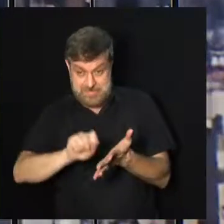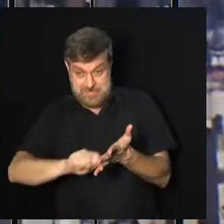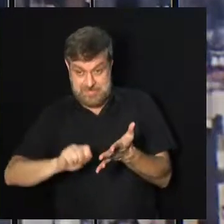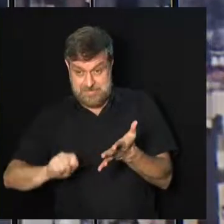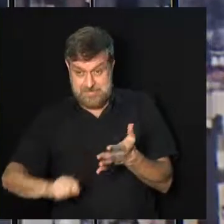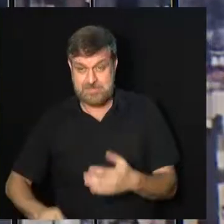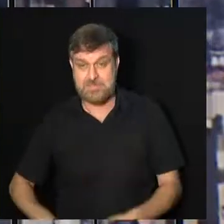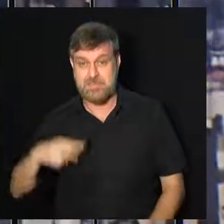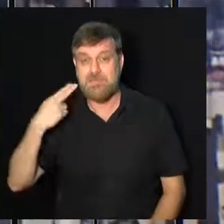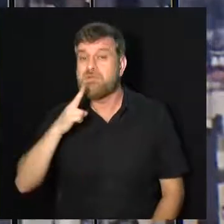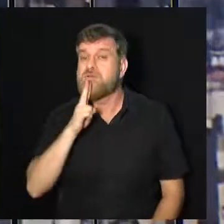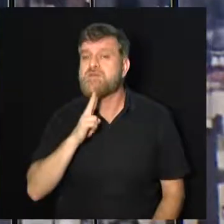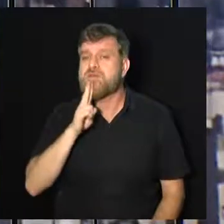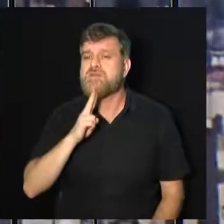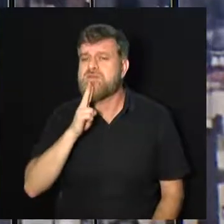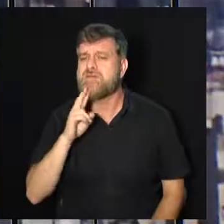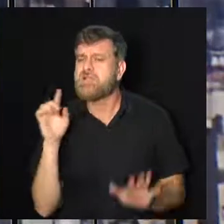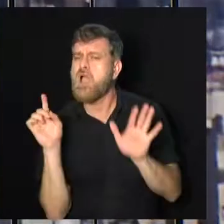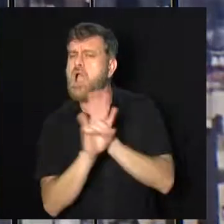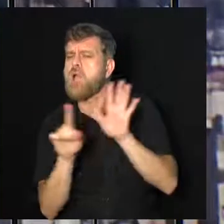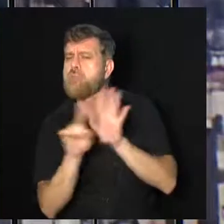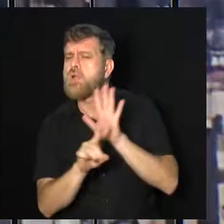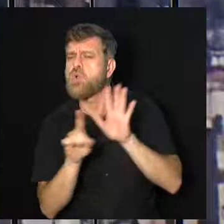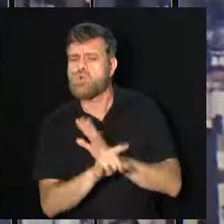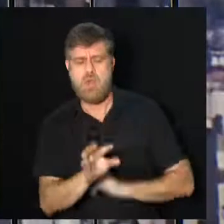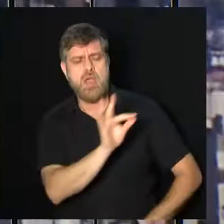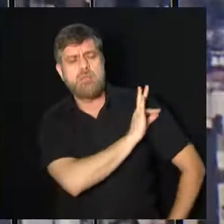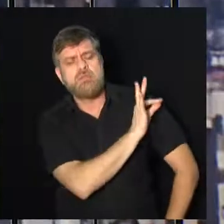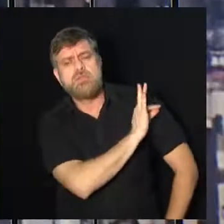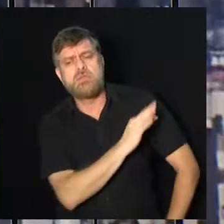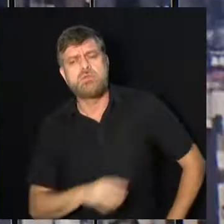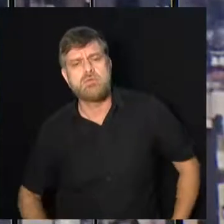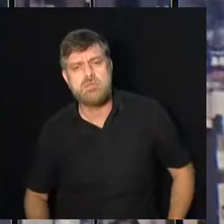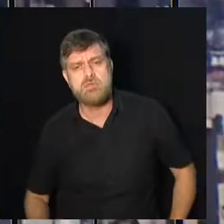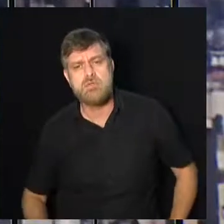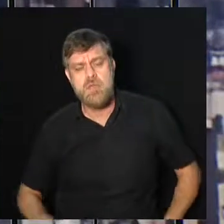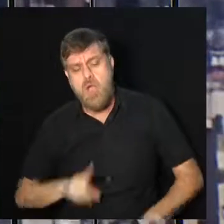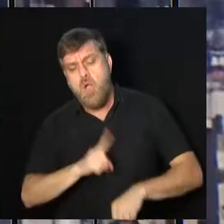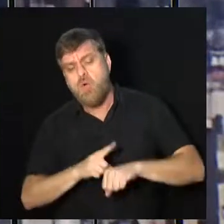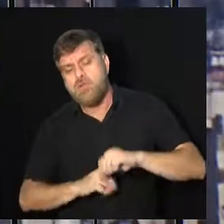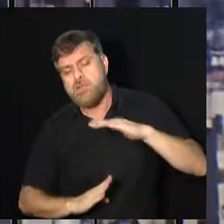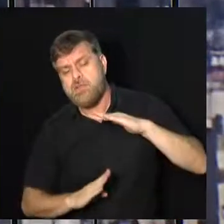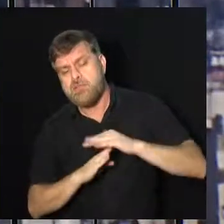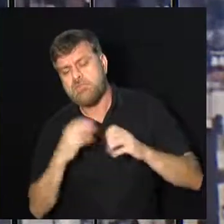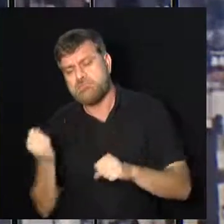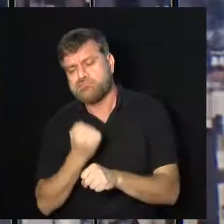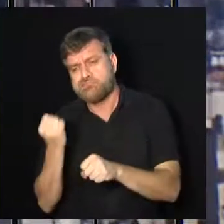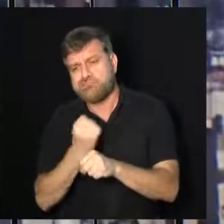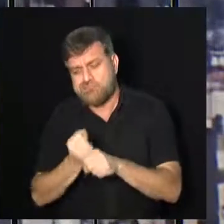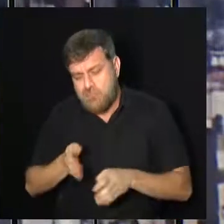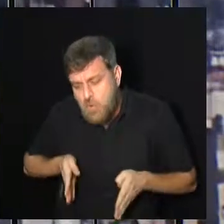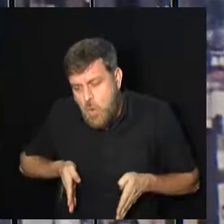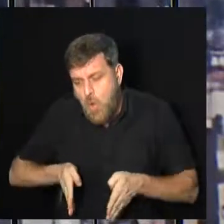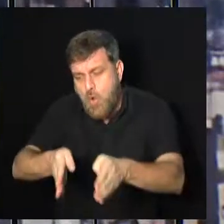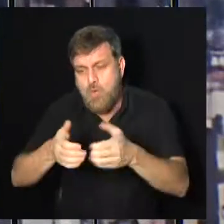vereador Nelson Osseri questiona a Prefeitura sobre o cronograma das obras para o